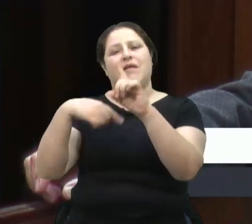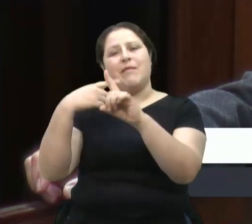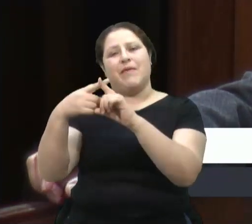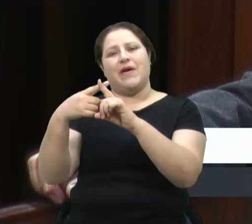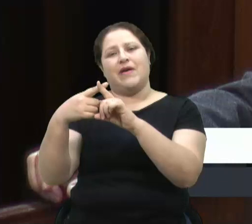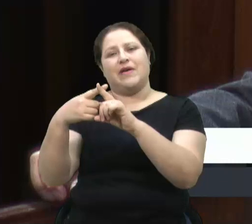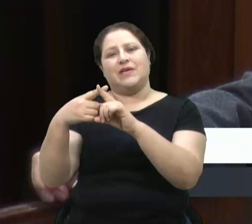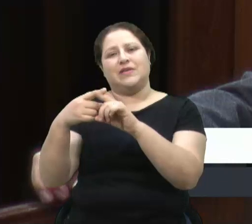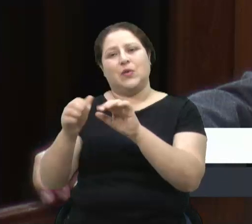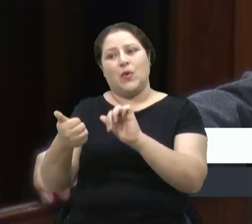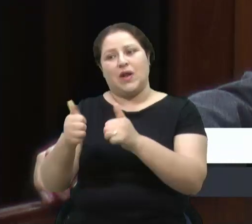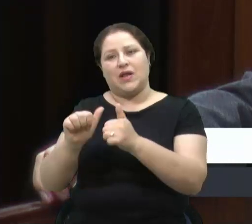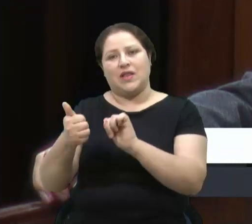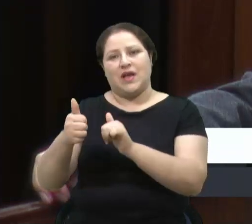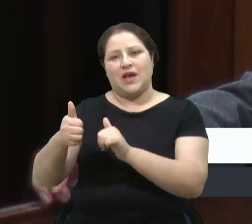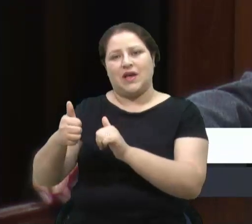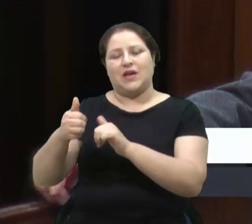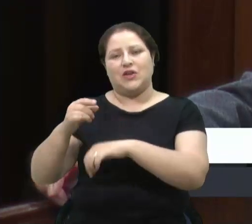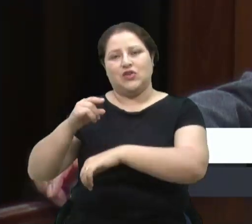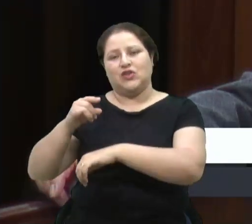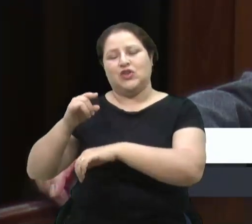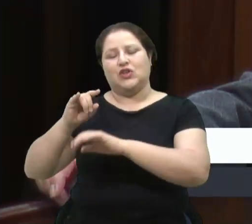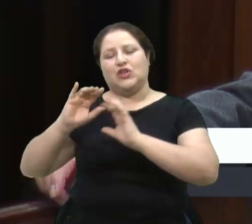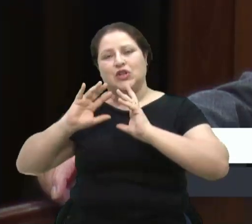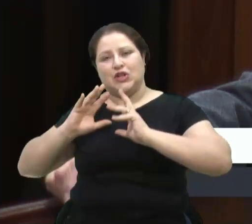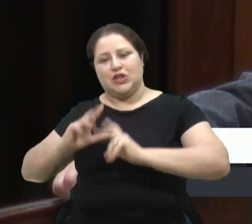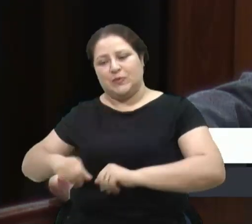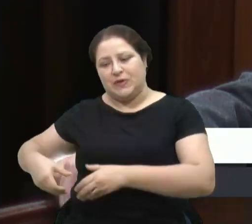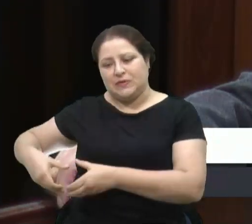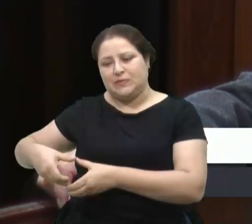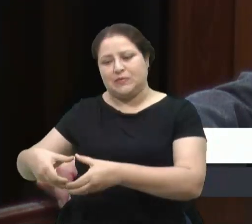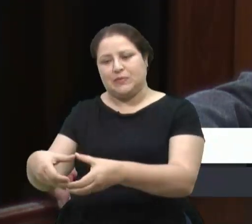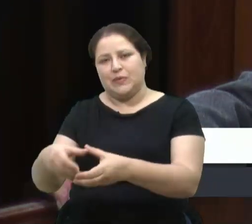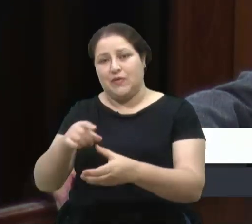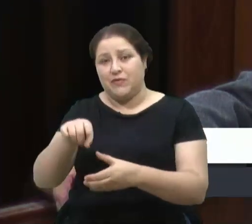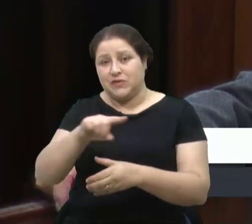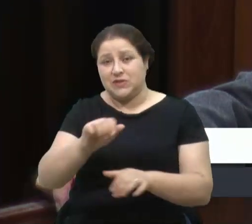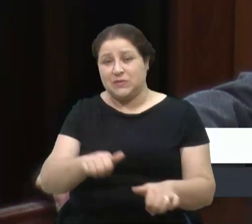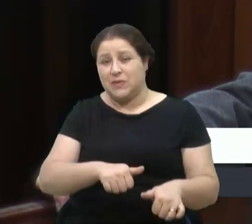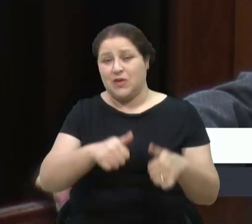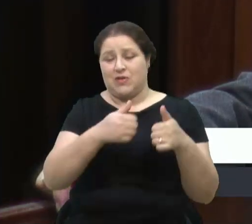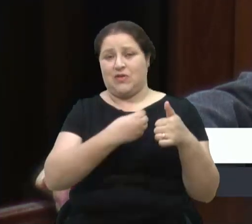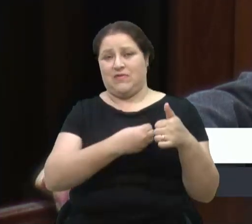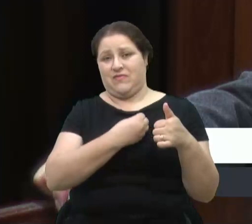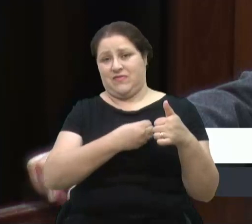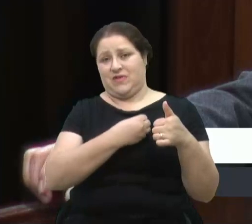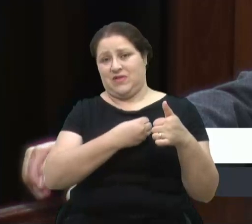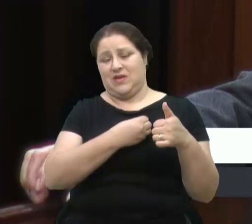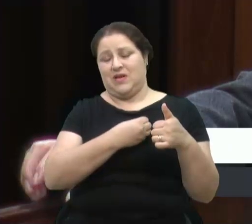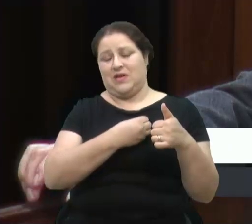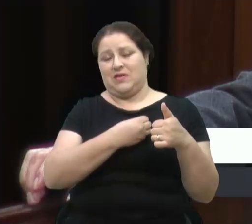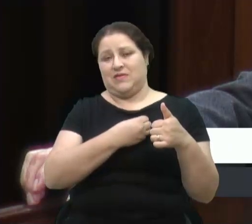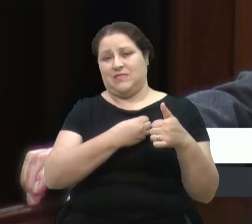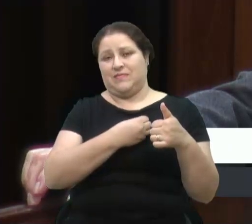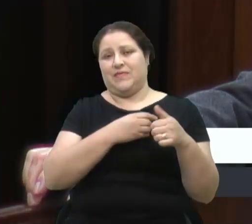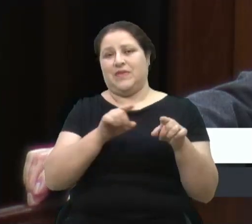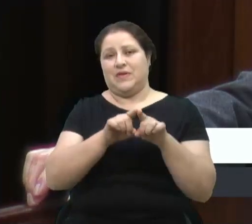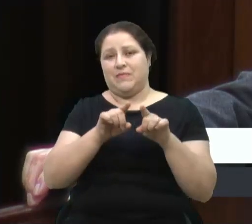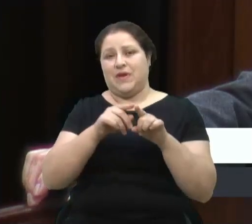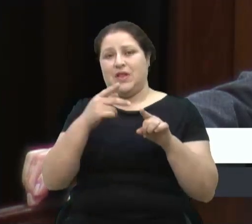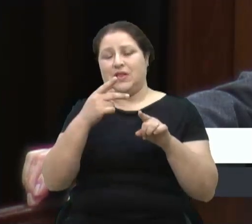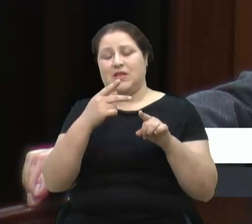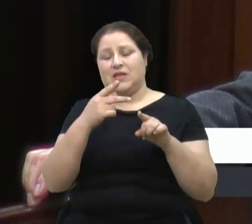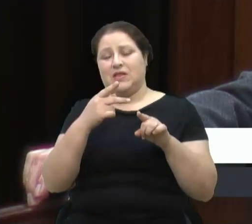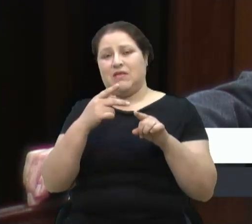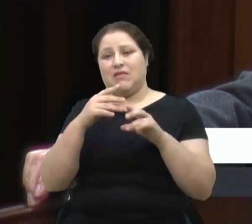e não tenho necessidade de abandonar o chão que vos acolheu e que acolheu vossas antepassados